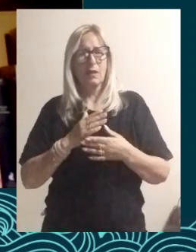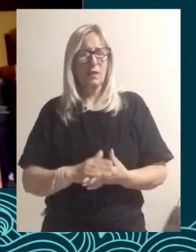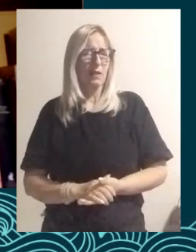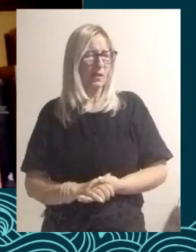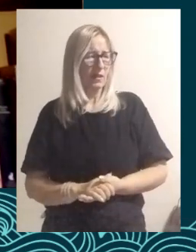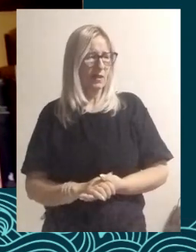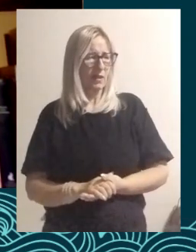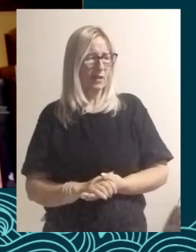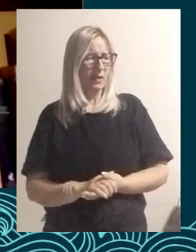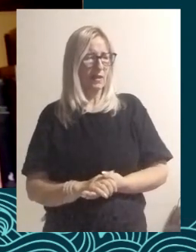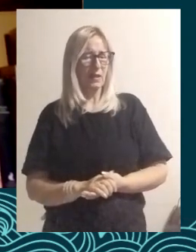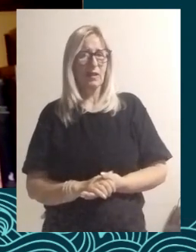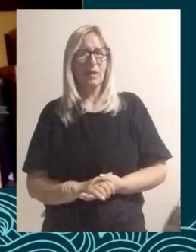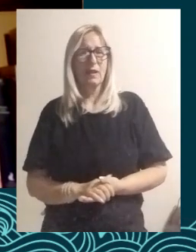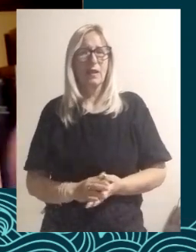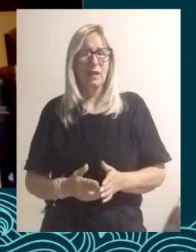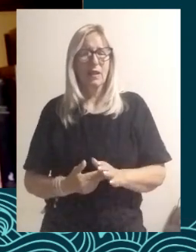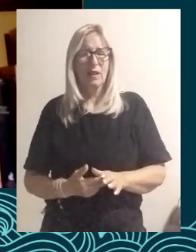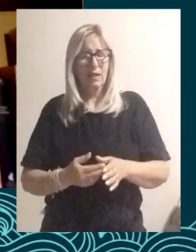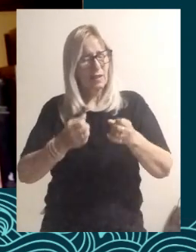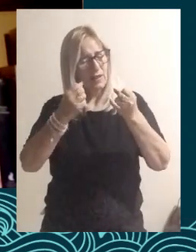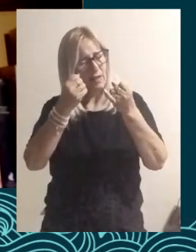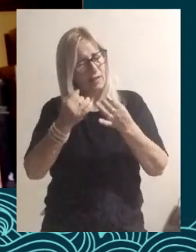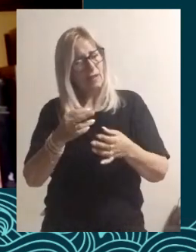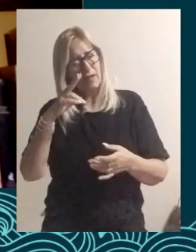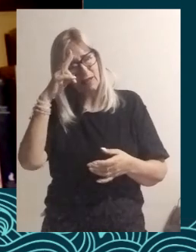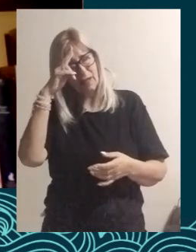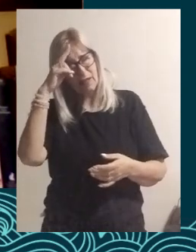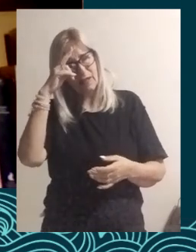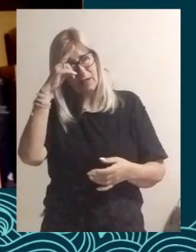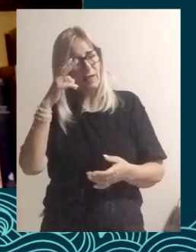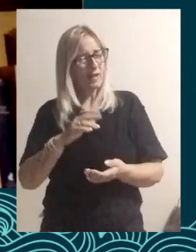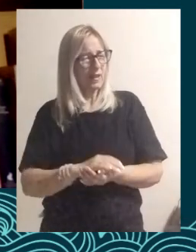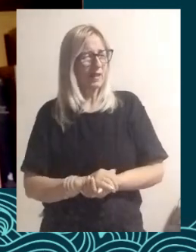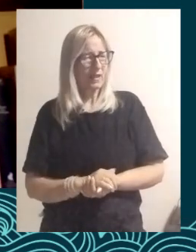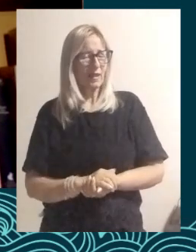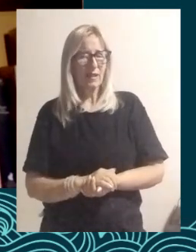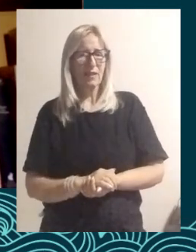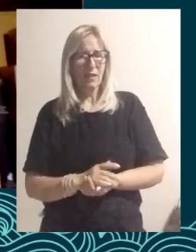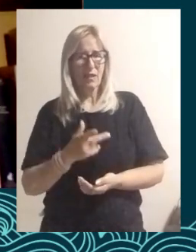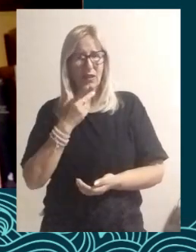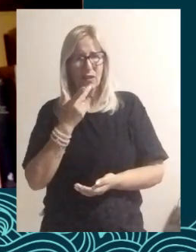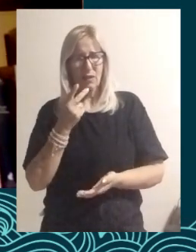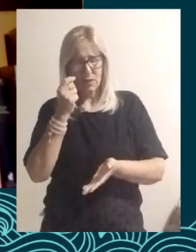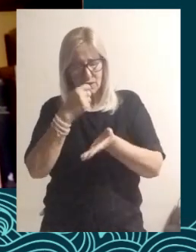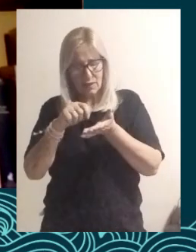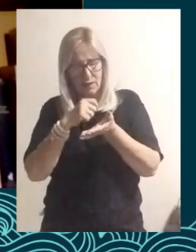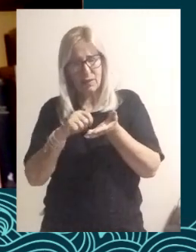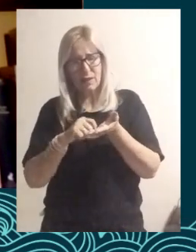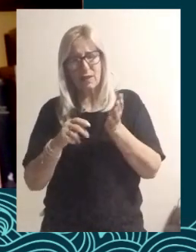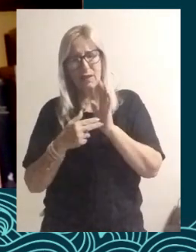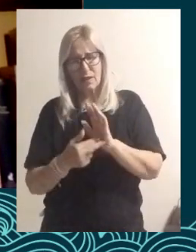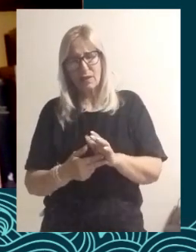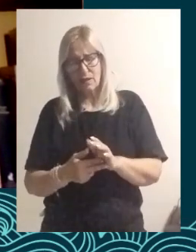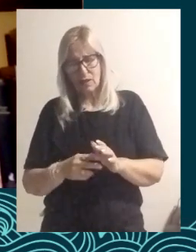olhando. Então, antes de fazer uma pergunta para você, eu só quis lembrar também que o diário também serve